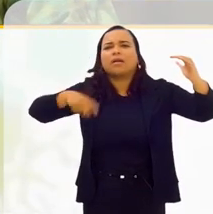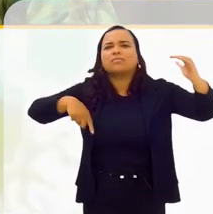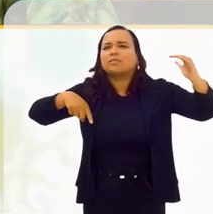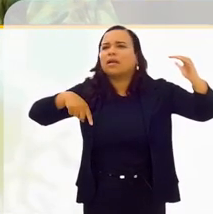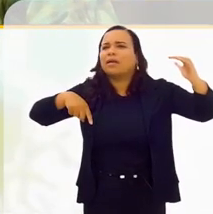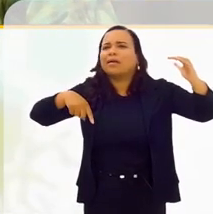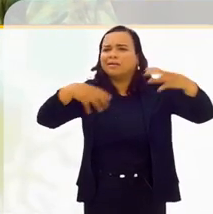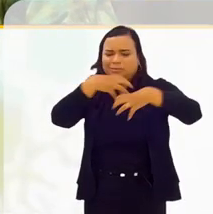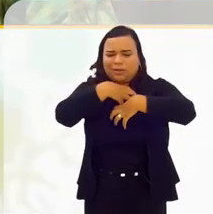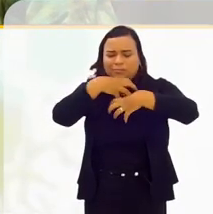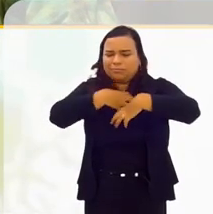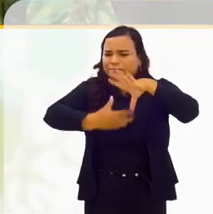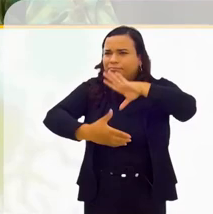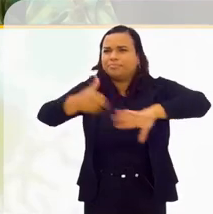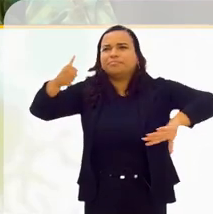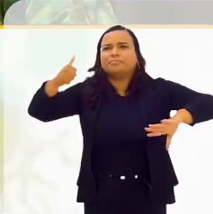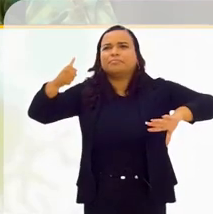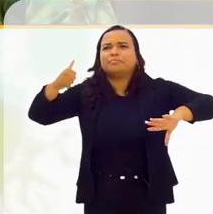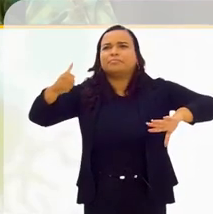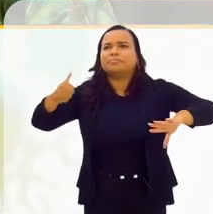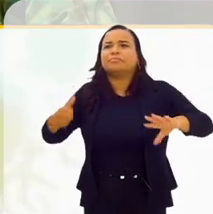descolamento com